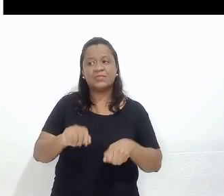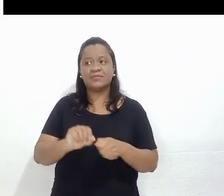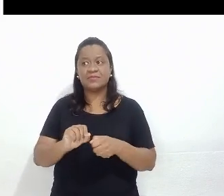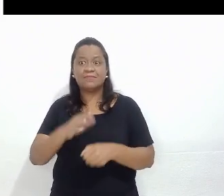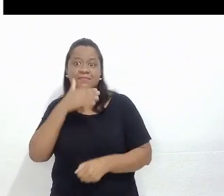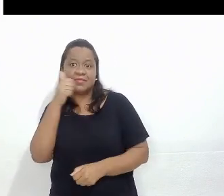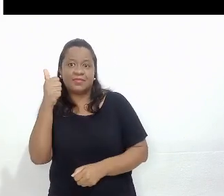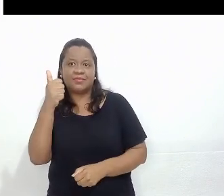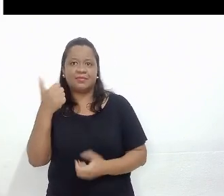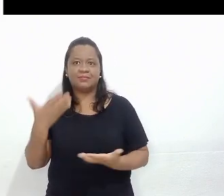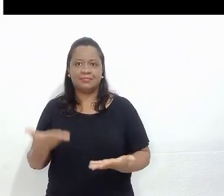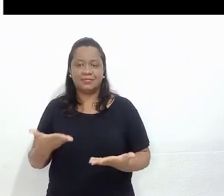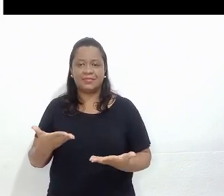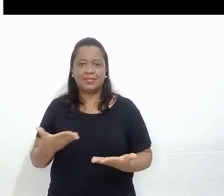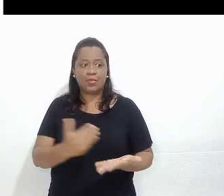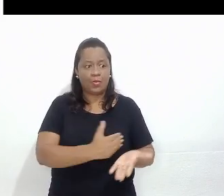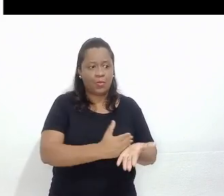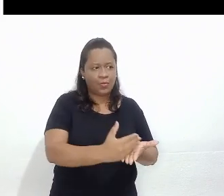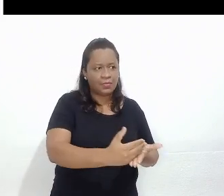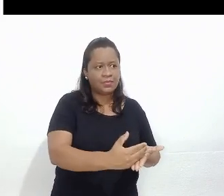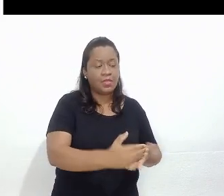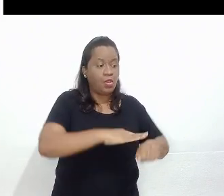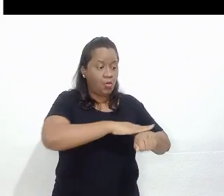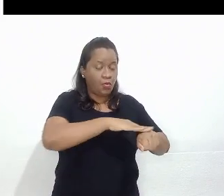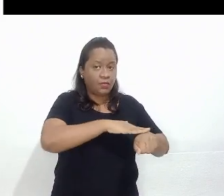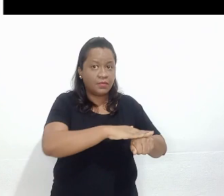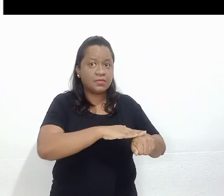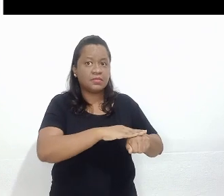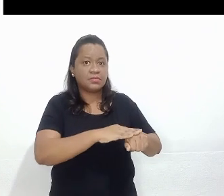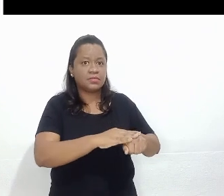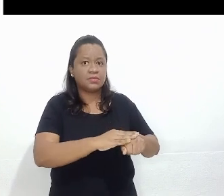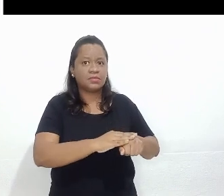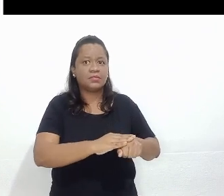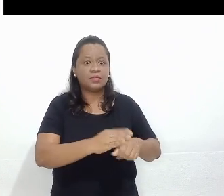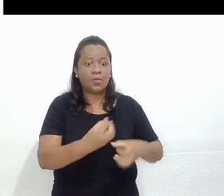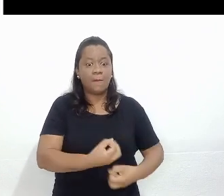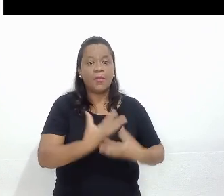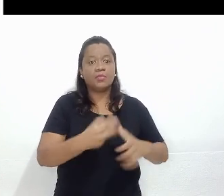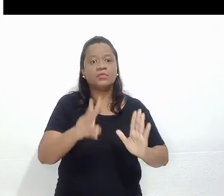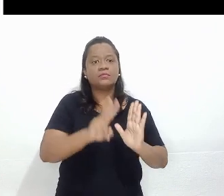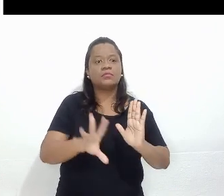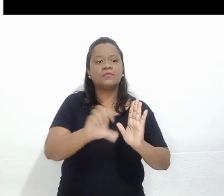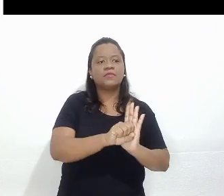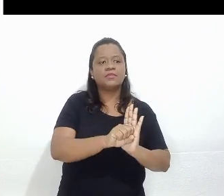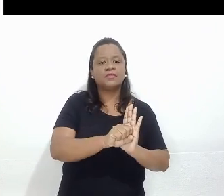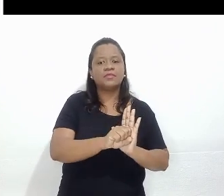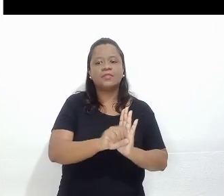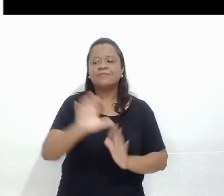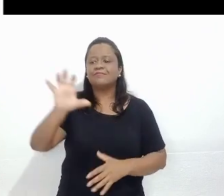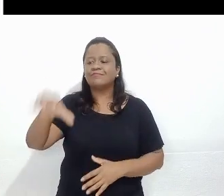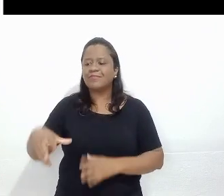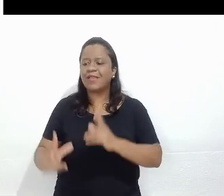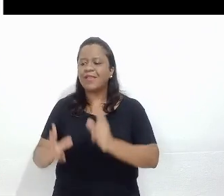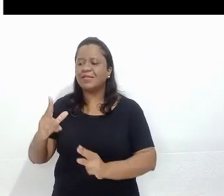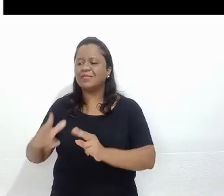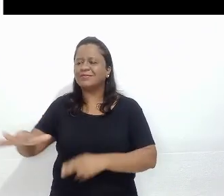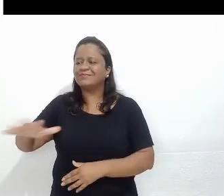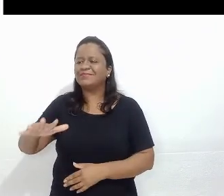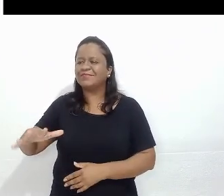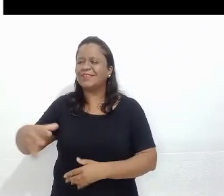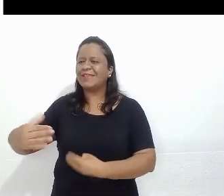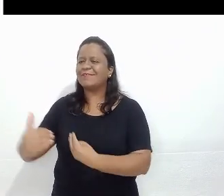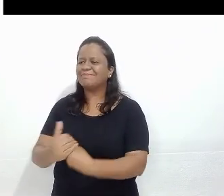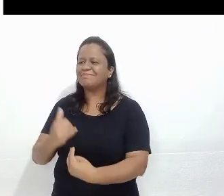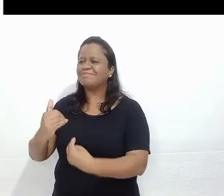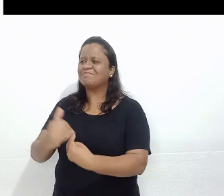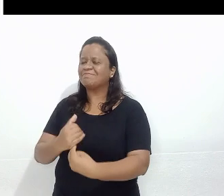quando a gente está começando com produção audiovisual, a ilha é um grande mestre para a gente. Ela ensina porque ali você vê